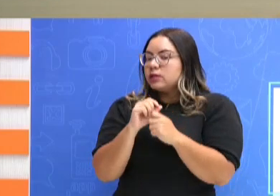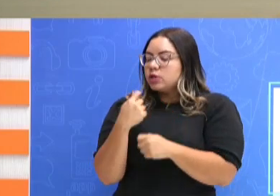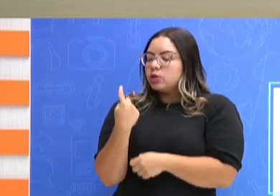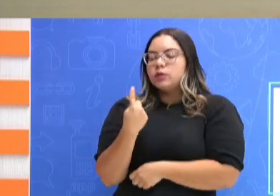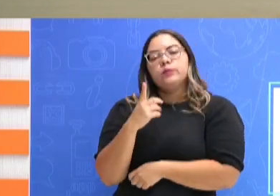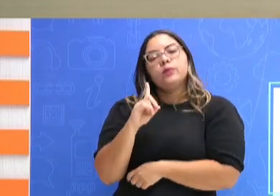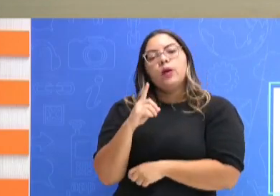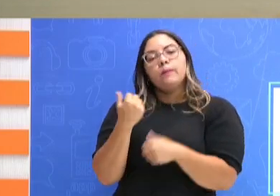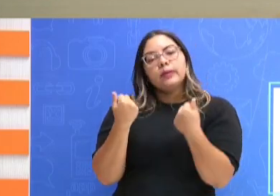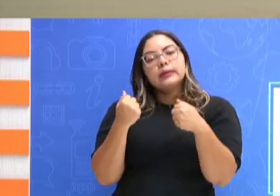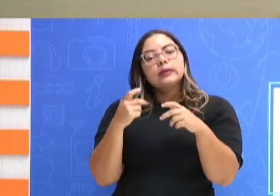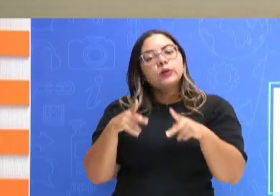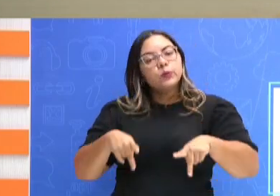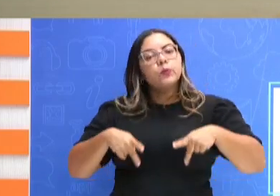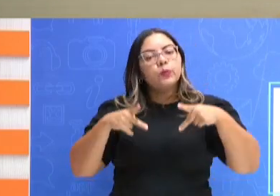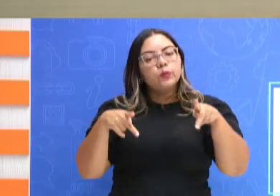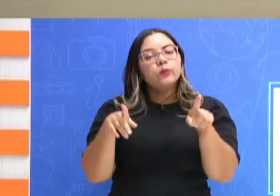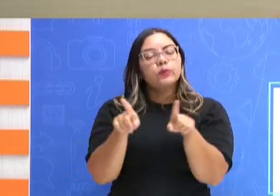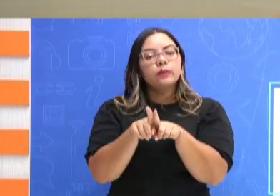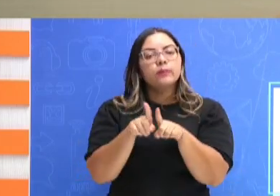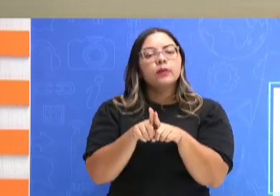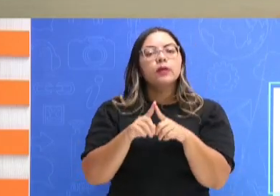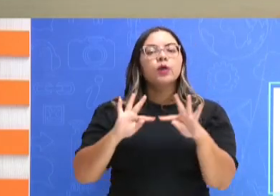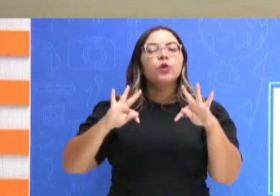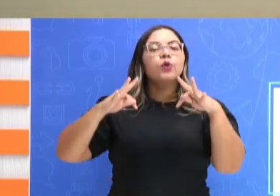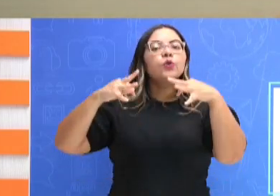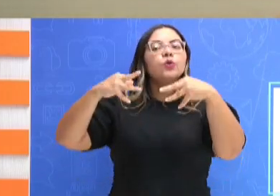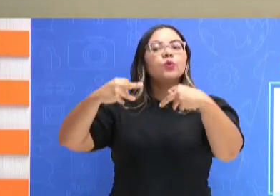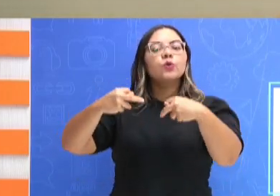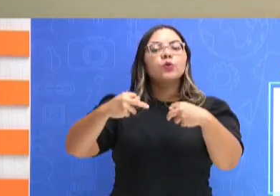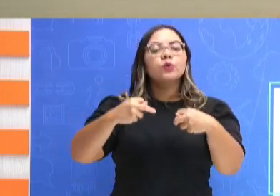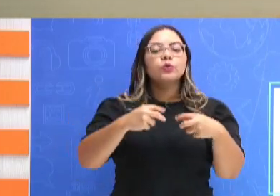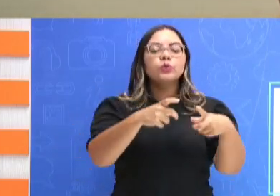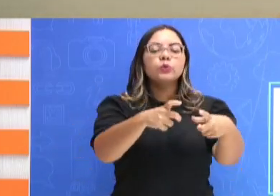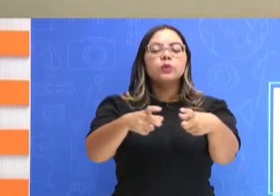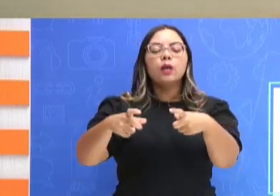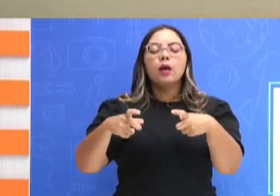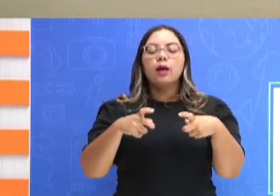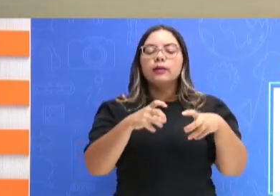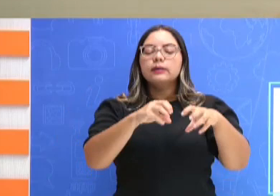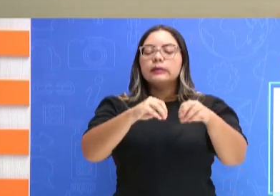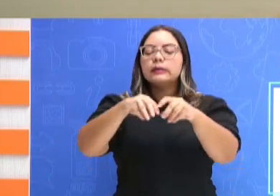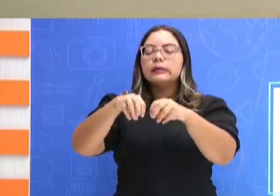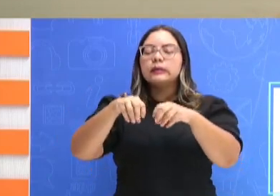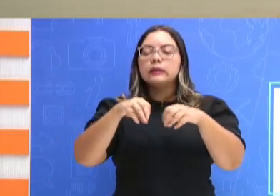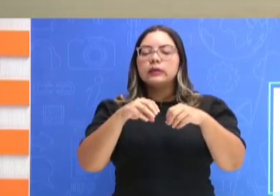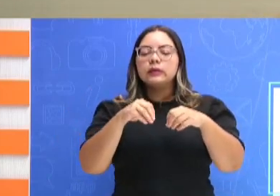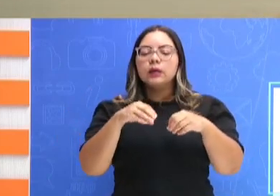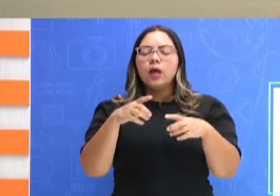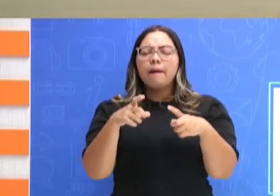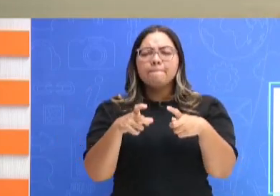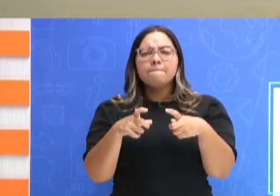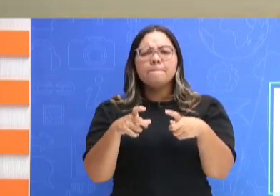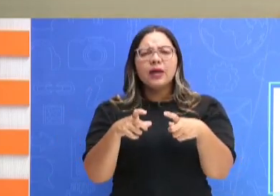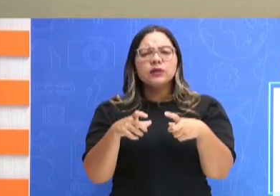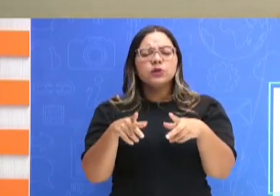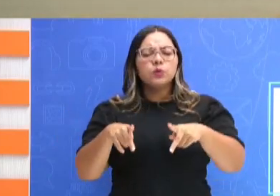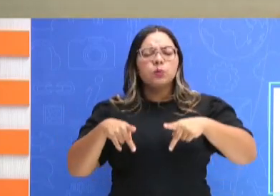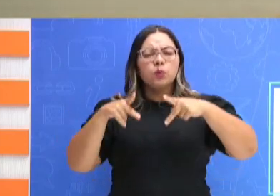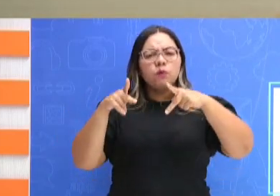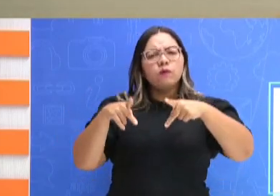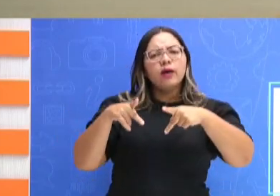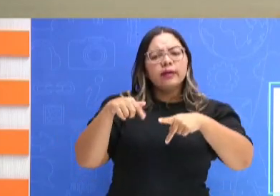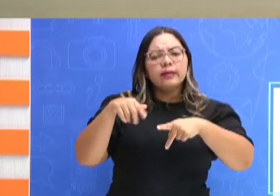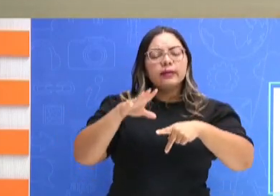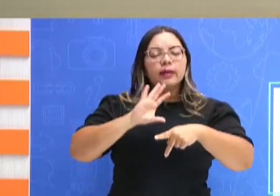da ajuda da população. O que que é? Todos os grandes terrenos, nas partes mais centrais, mais povoadas da